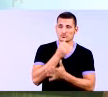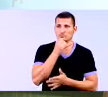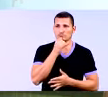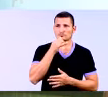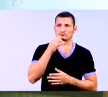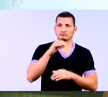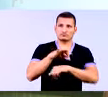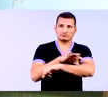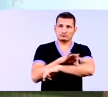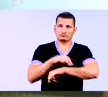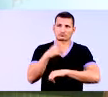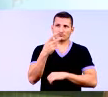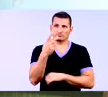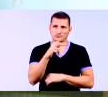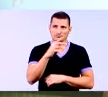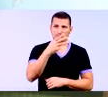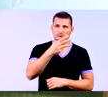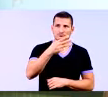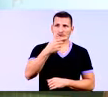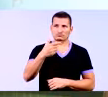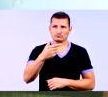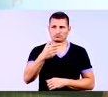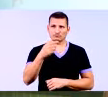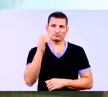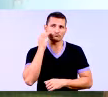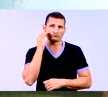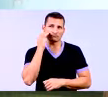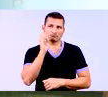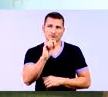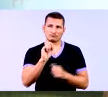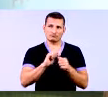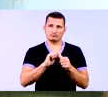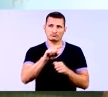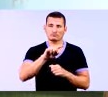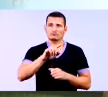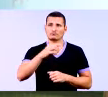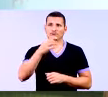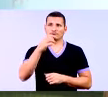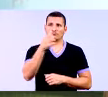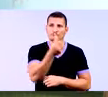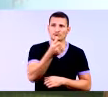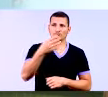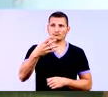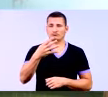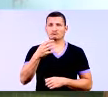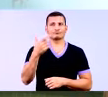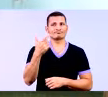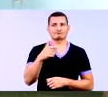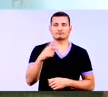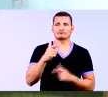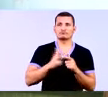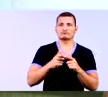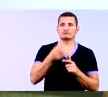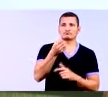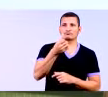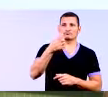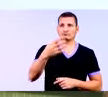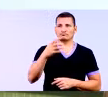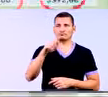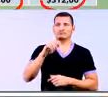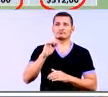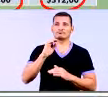a arquitetura dele é de 32, e tentar fazer 64. Ele não roda, tá? Porque o 64 é uma evolução